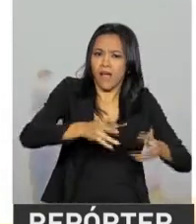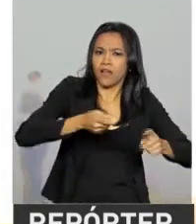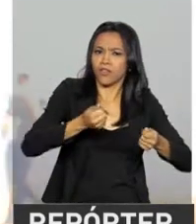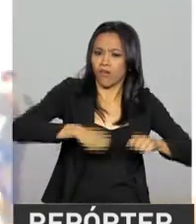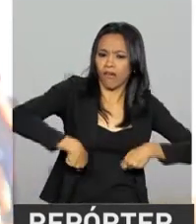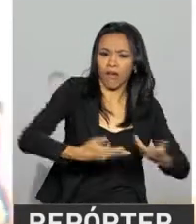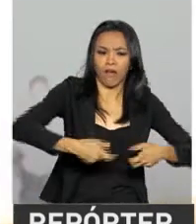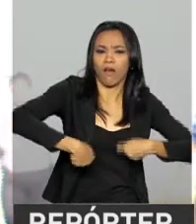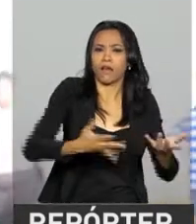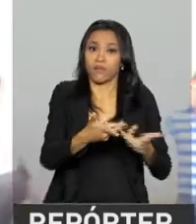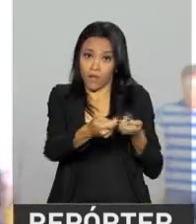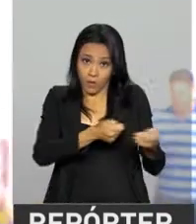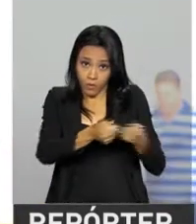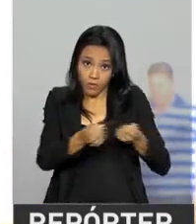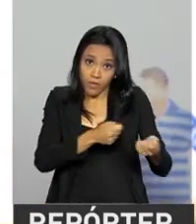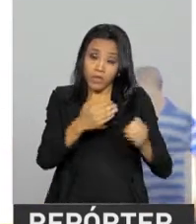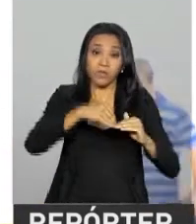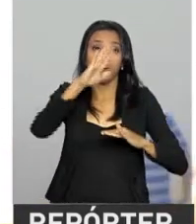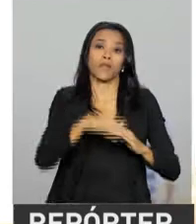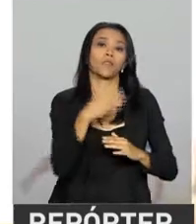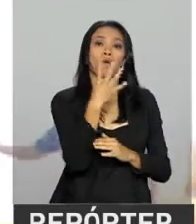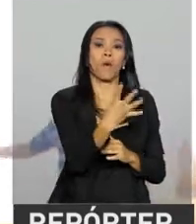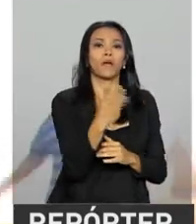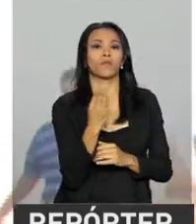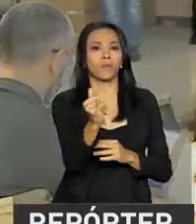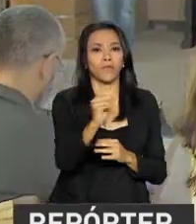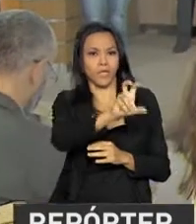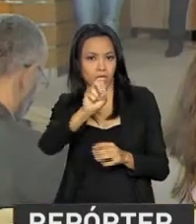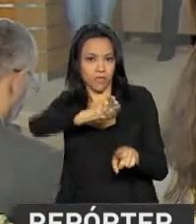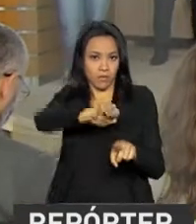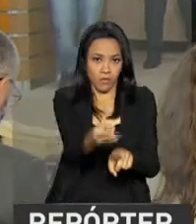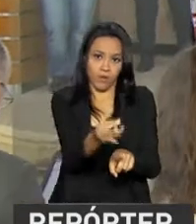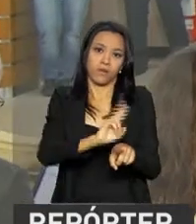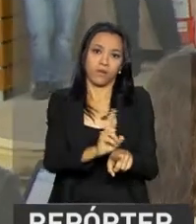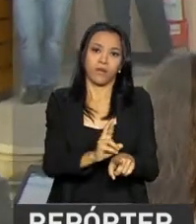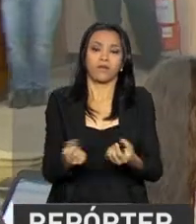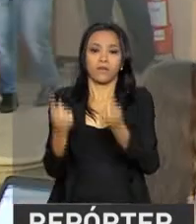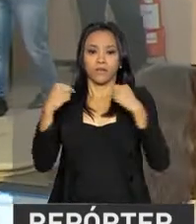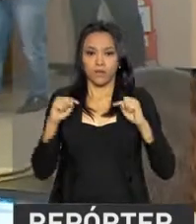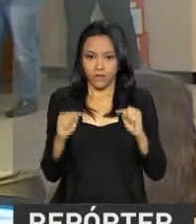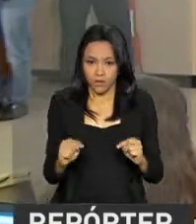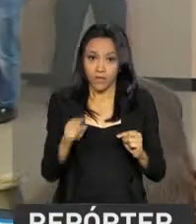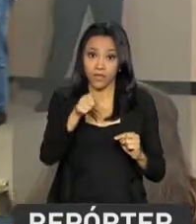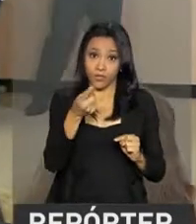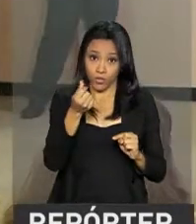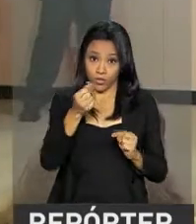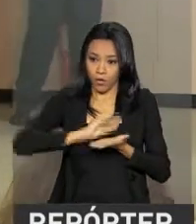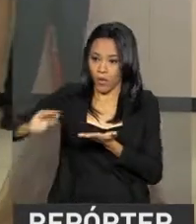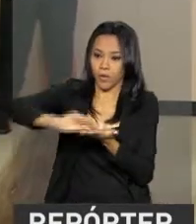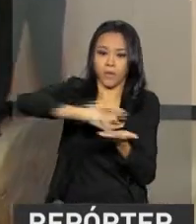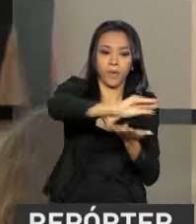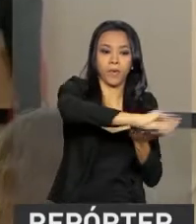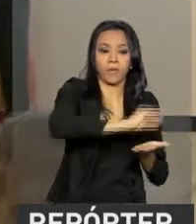de economia supera mais de 4 bilhões e meio de reais. A distribuição, né, entre os órgãos deve ser feita nos